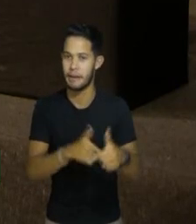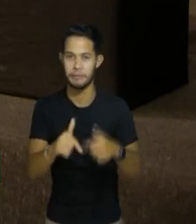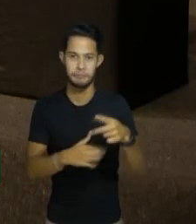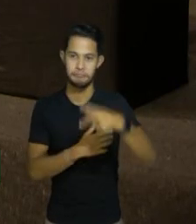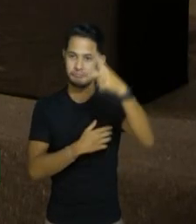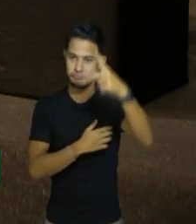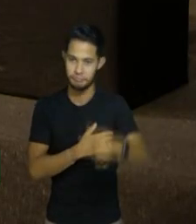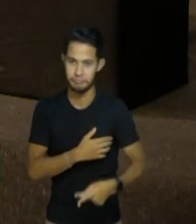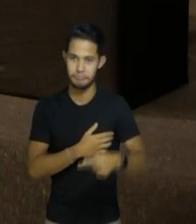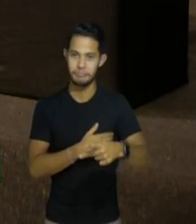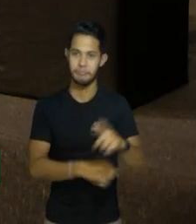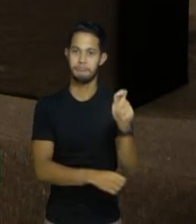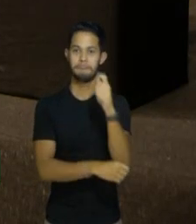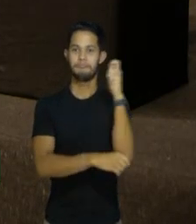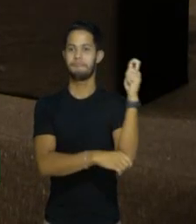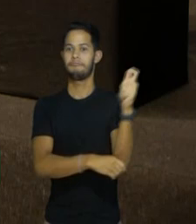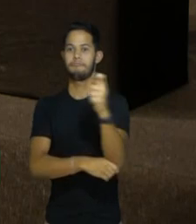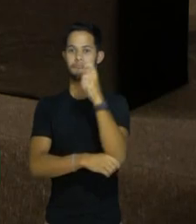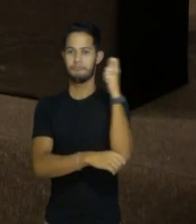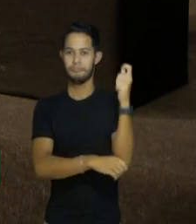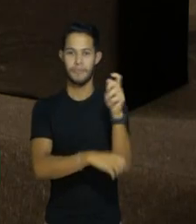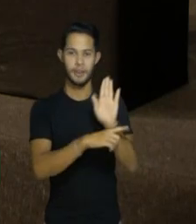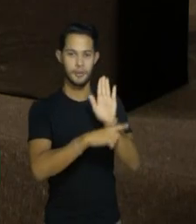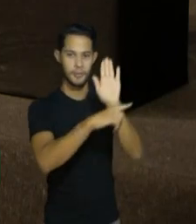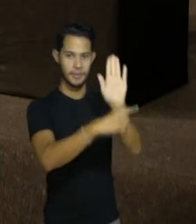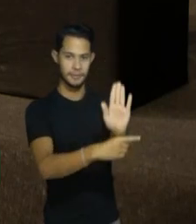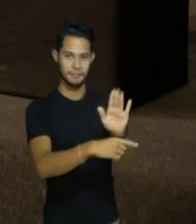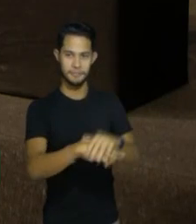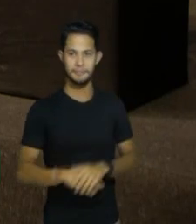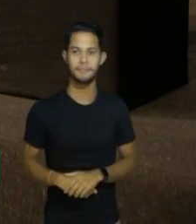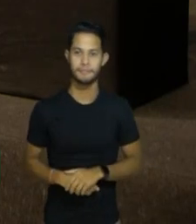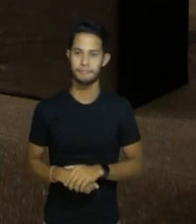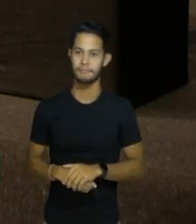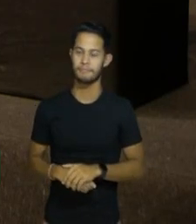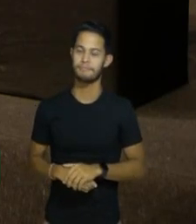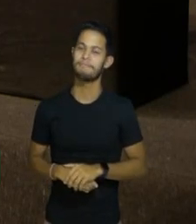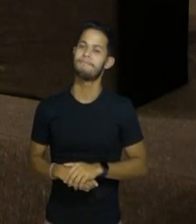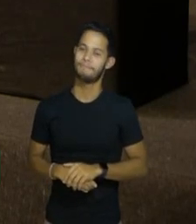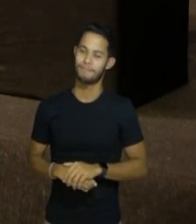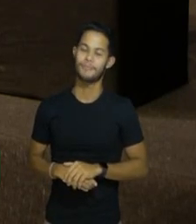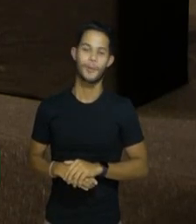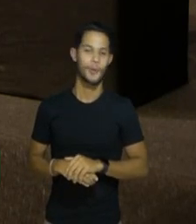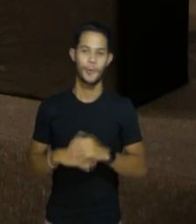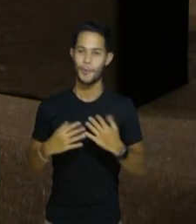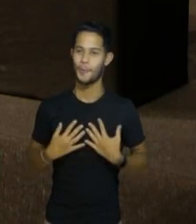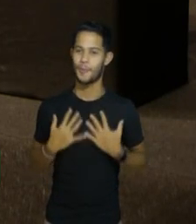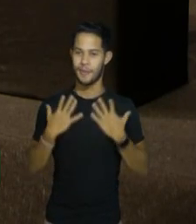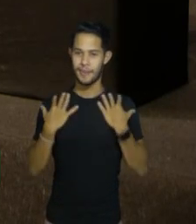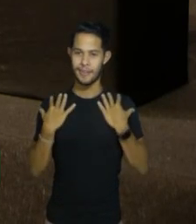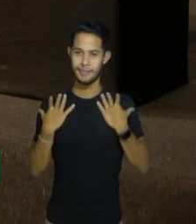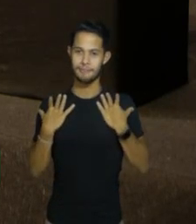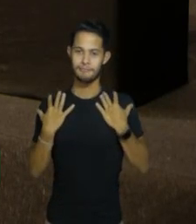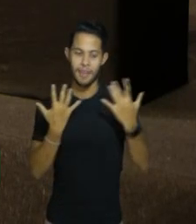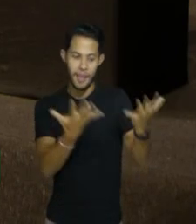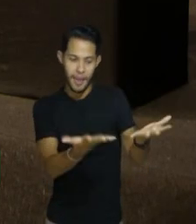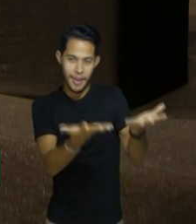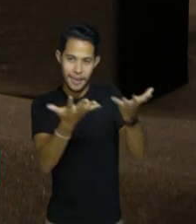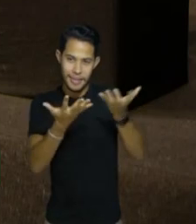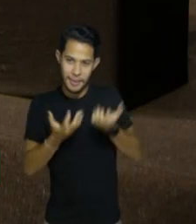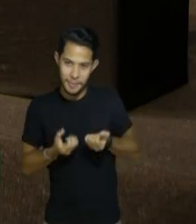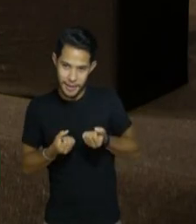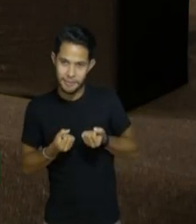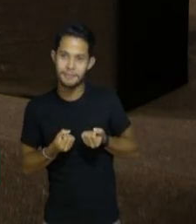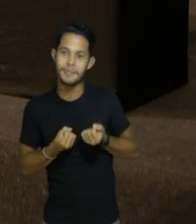Sul. Dizer, presidente, que é uma honra receber o Parlamento do Estado de